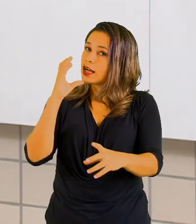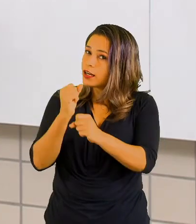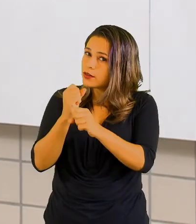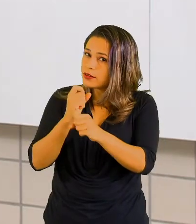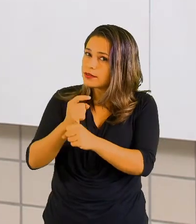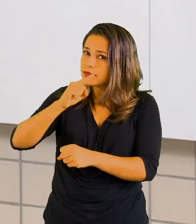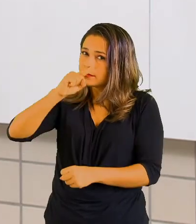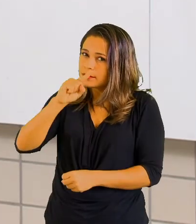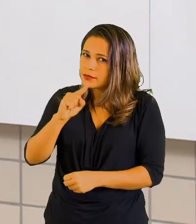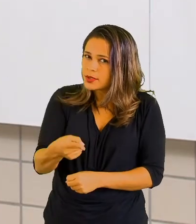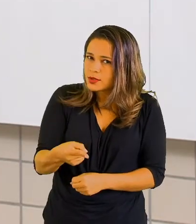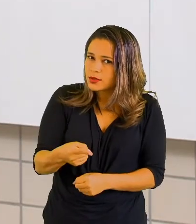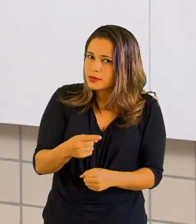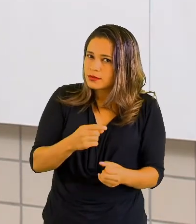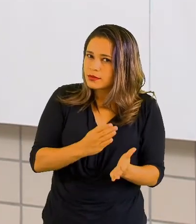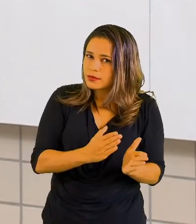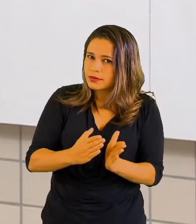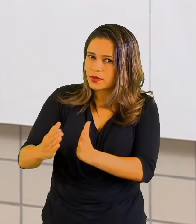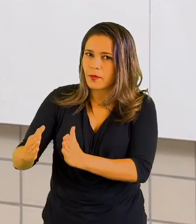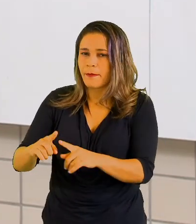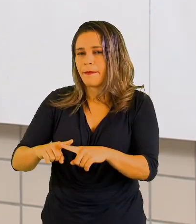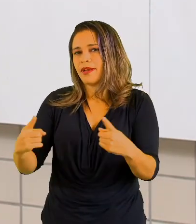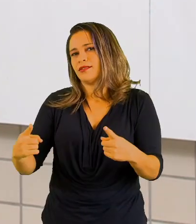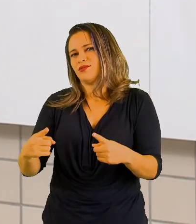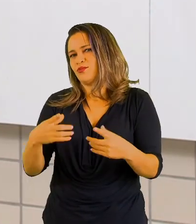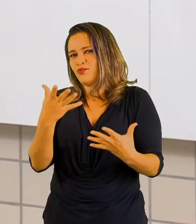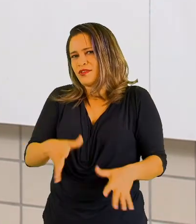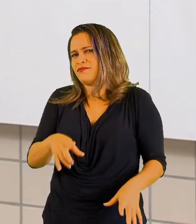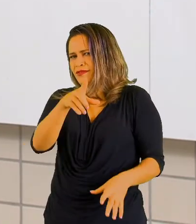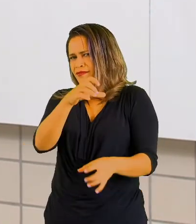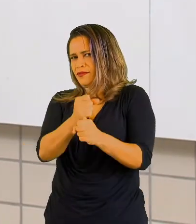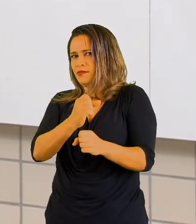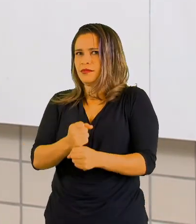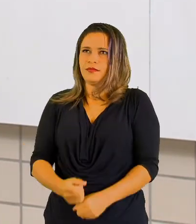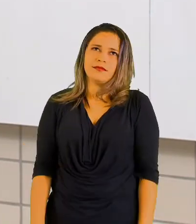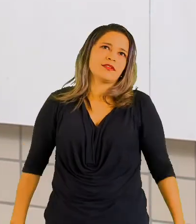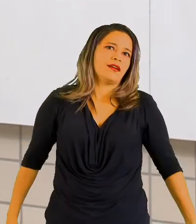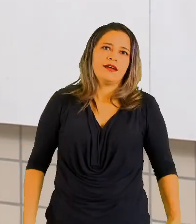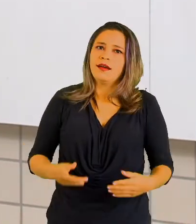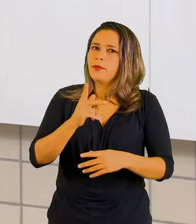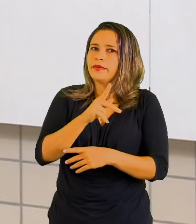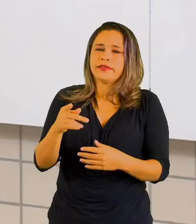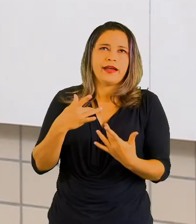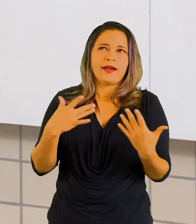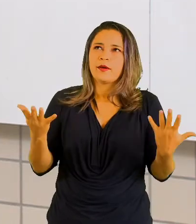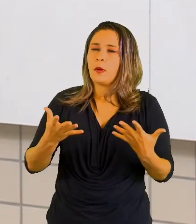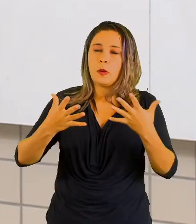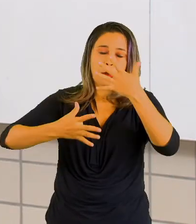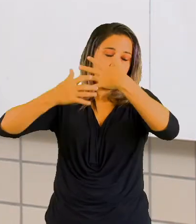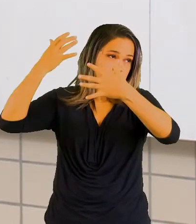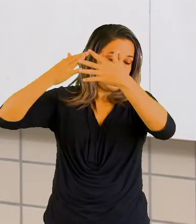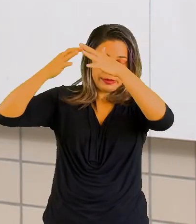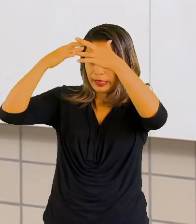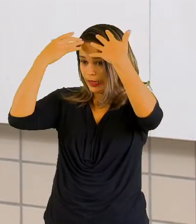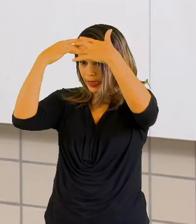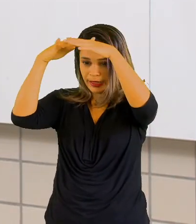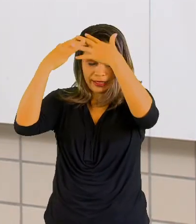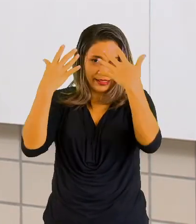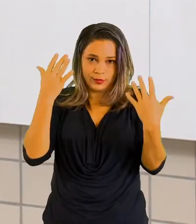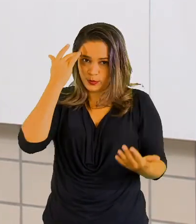não quero que vocês façam essa soma. Ah, professor, agora eu não entendi. Agora embaralhou tudo na minha cabeça. O que eu estou querendo